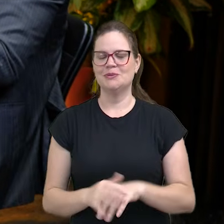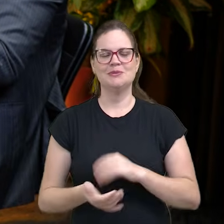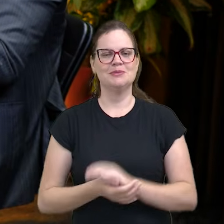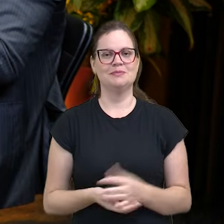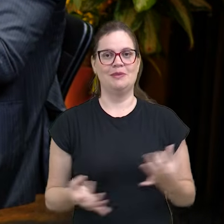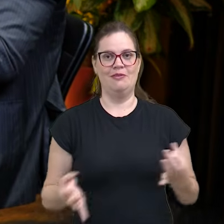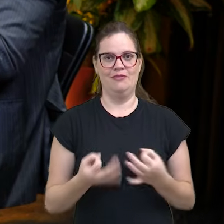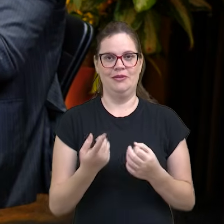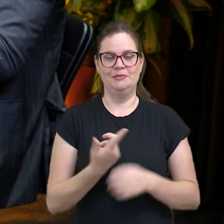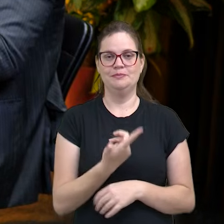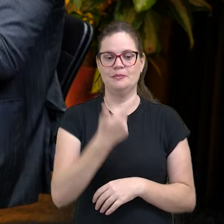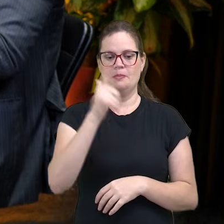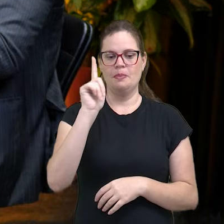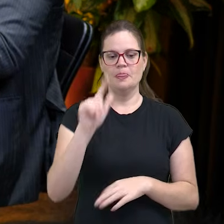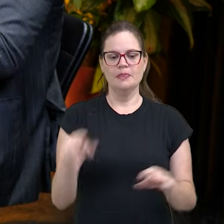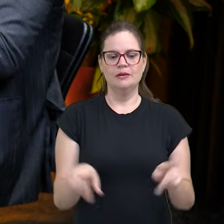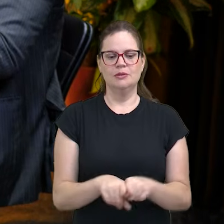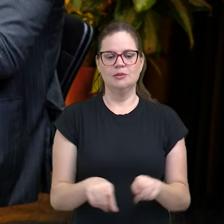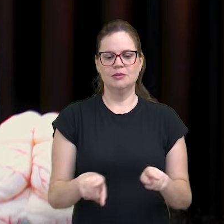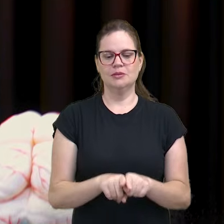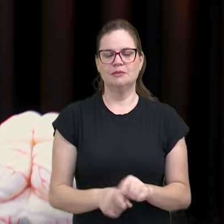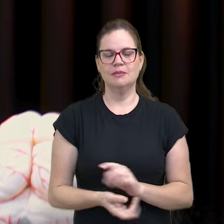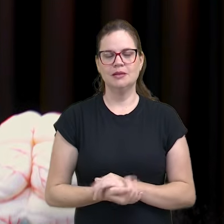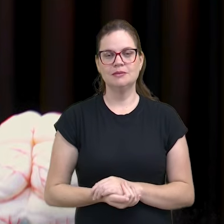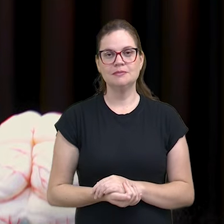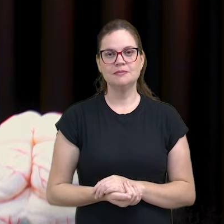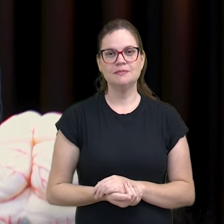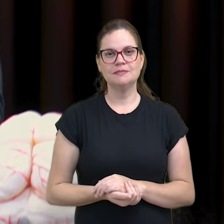com a gratidão. Né? Perfeito. Outro